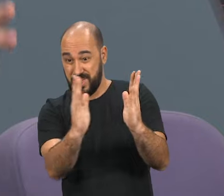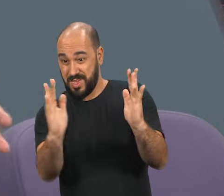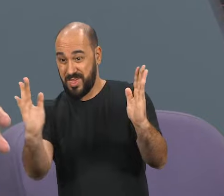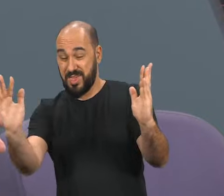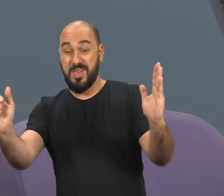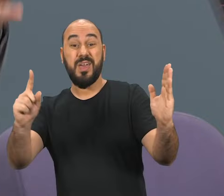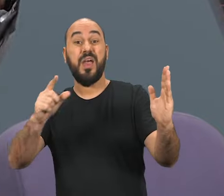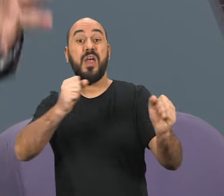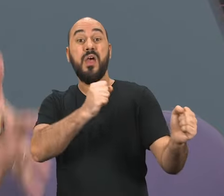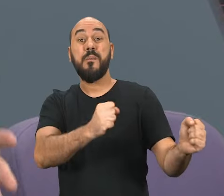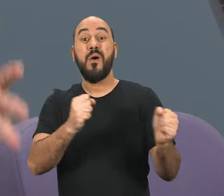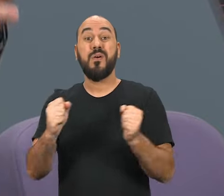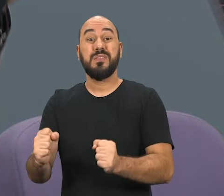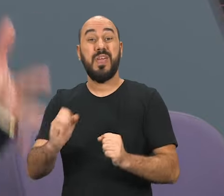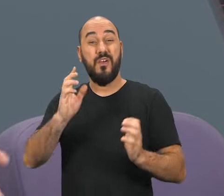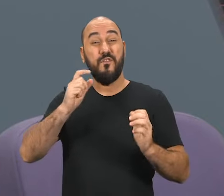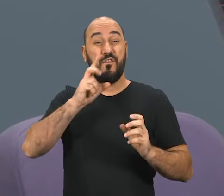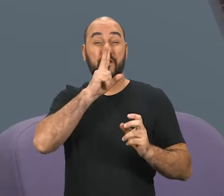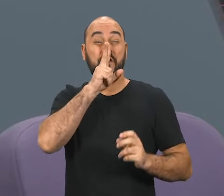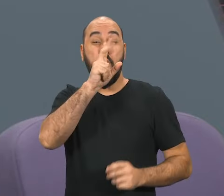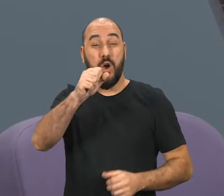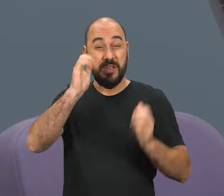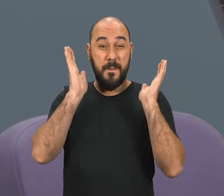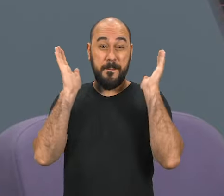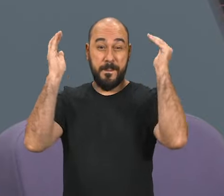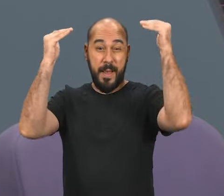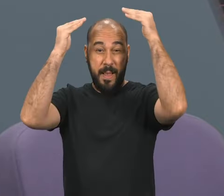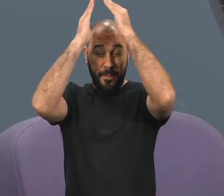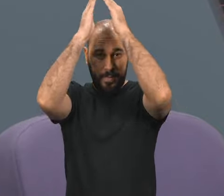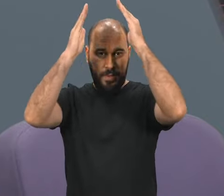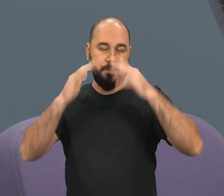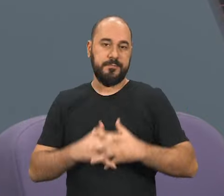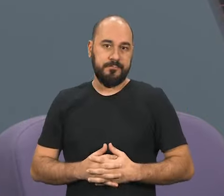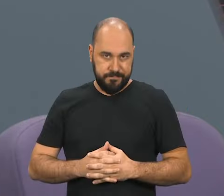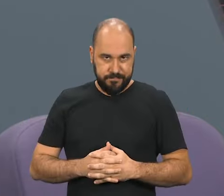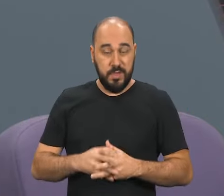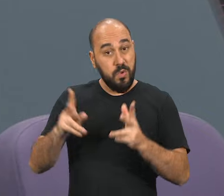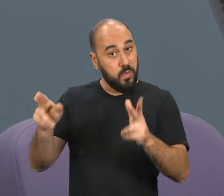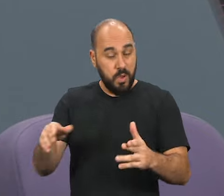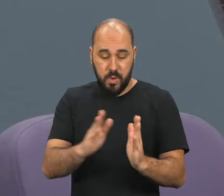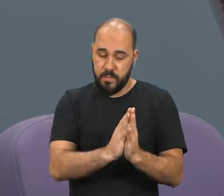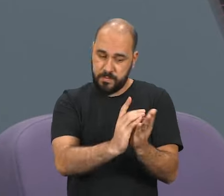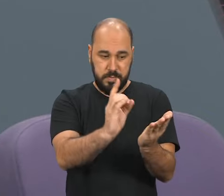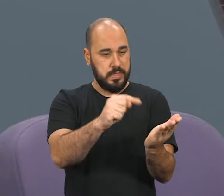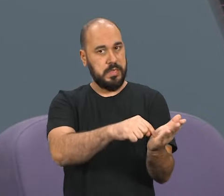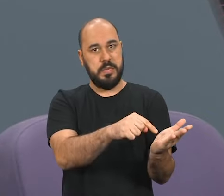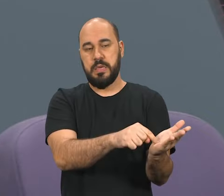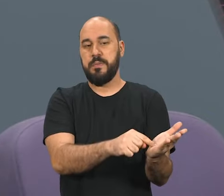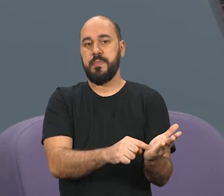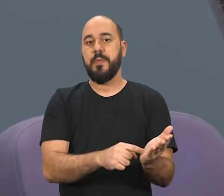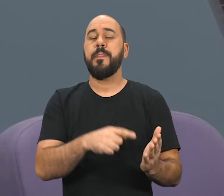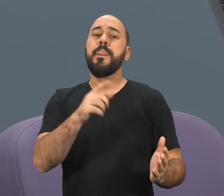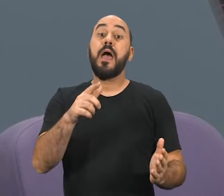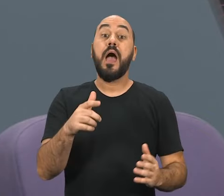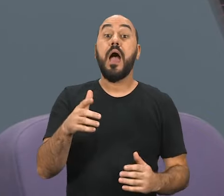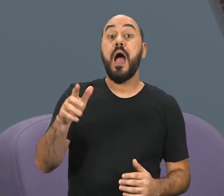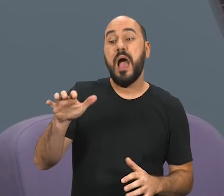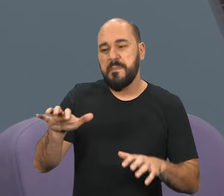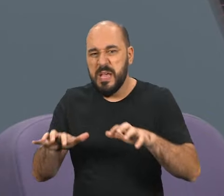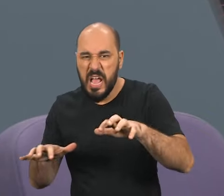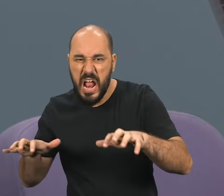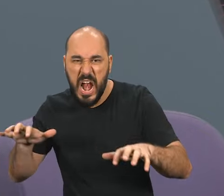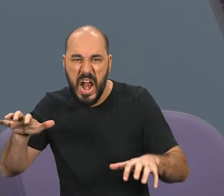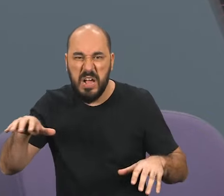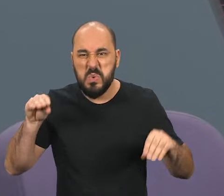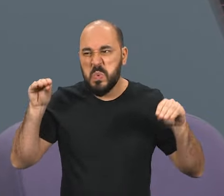a força da supremacia papal, exatamente como diz a Bíblia. Então veja, a primeira besta do Apocalipse tem o seu